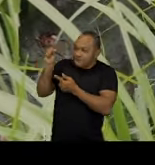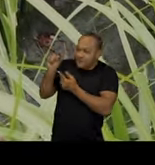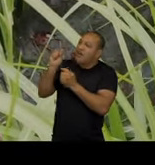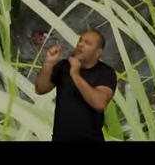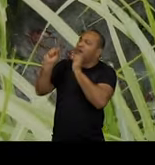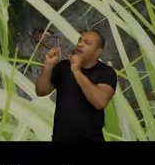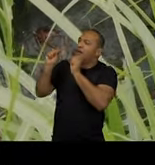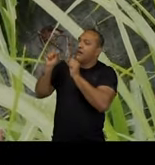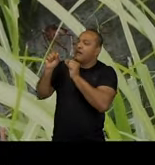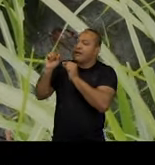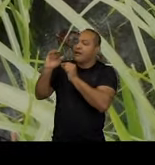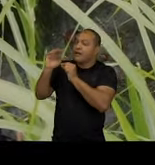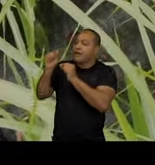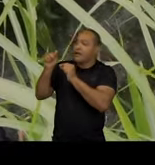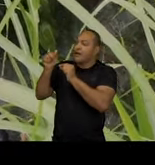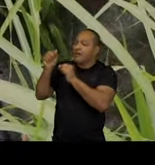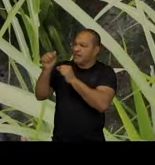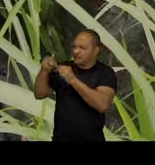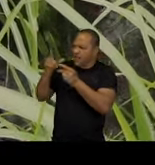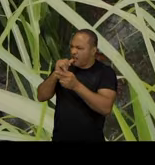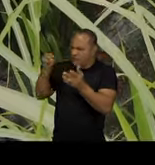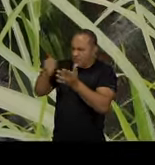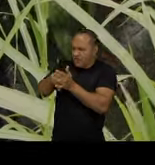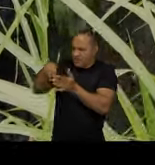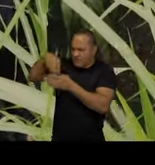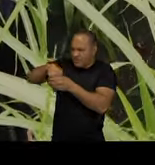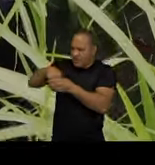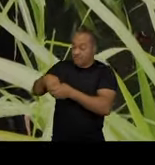Que isso? Barata d'água. Cacete.